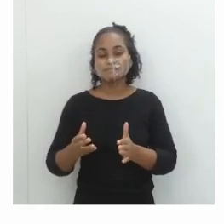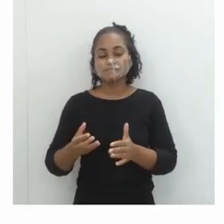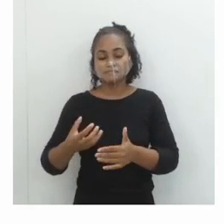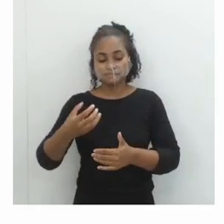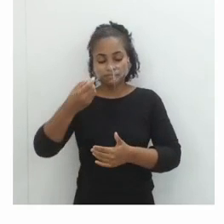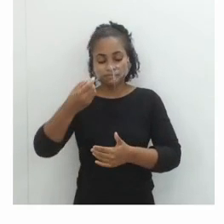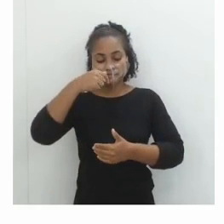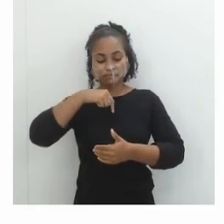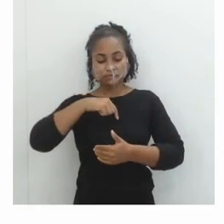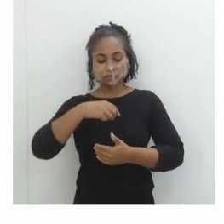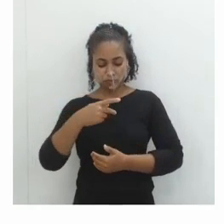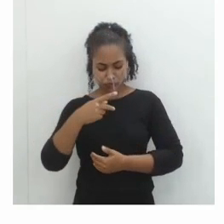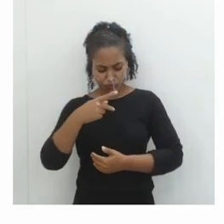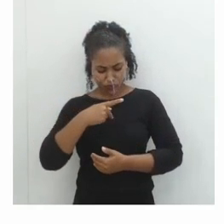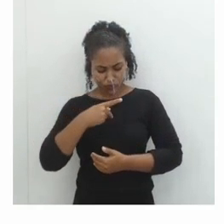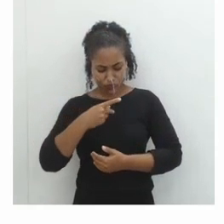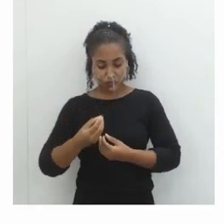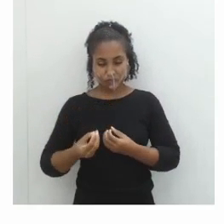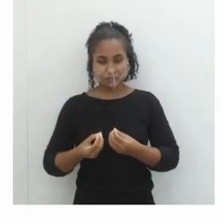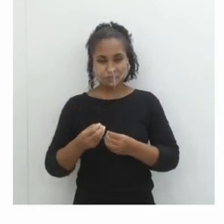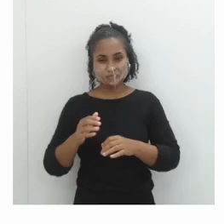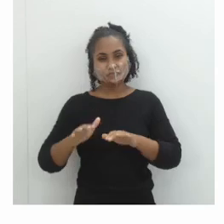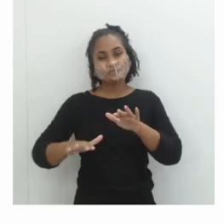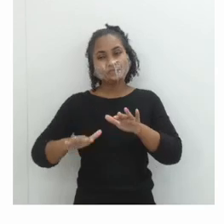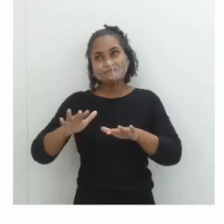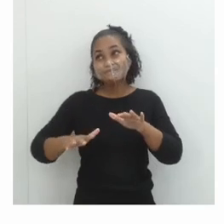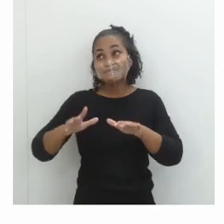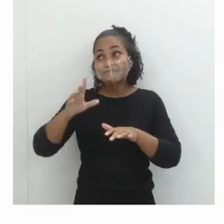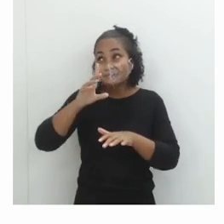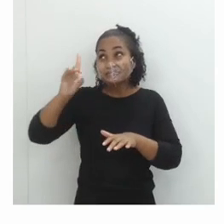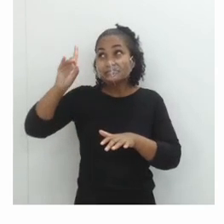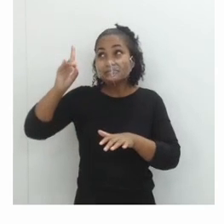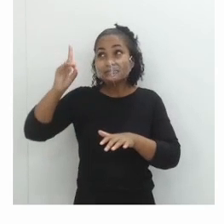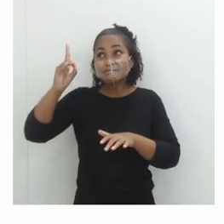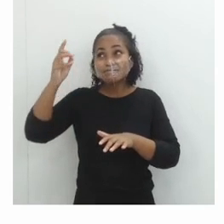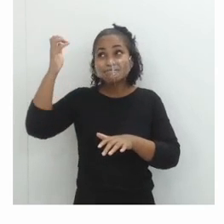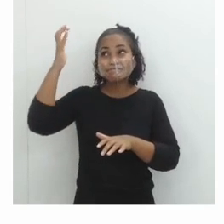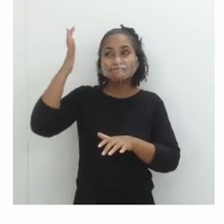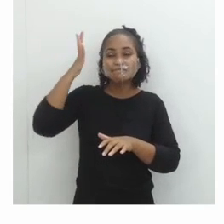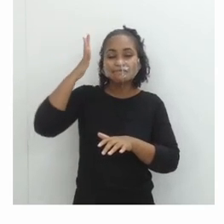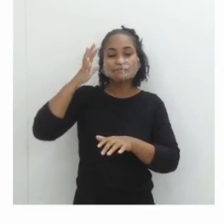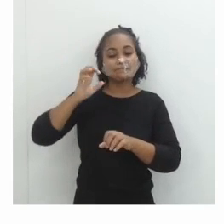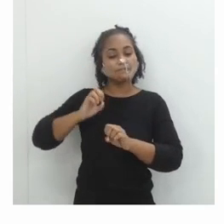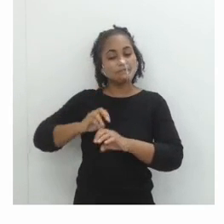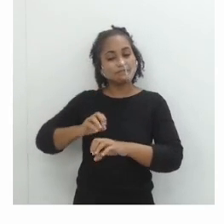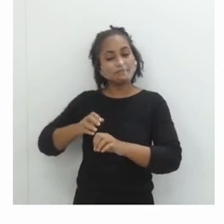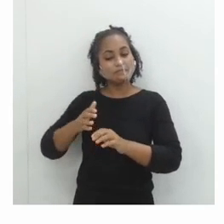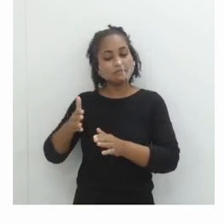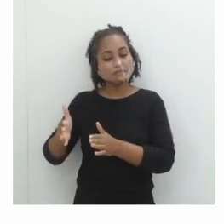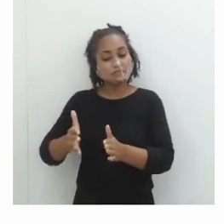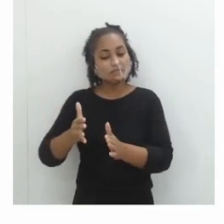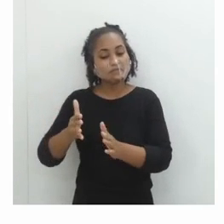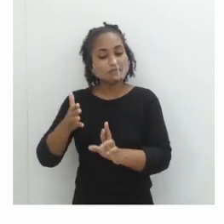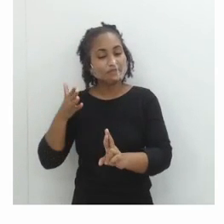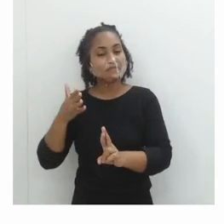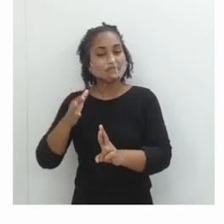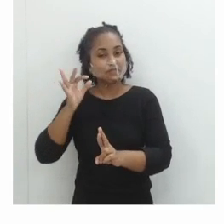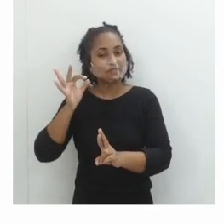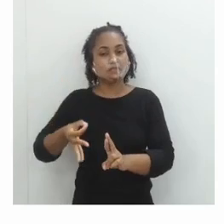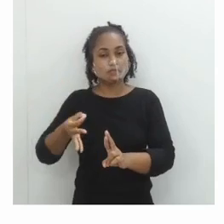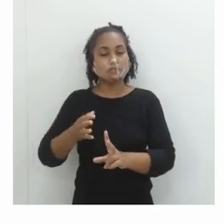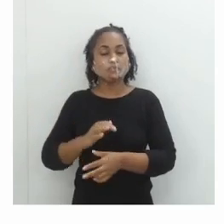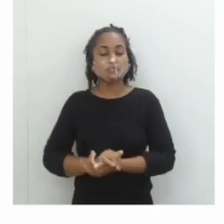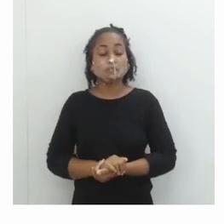interior, dependendo da vontade dos deuses, ensinavam sobre a moral e o caminho correto a se seguir.